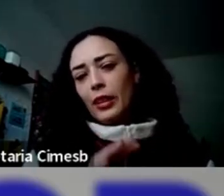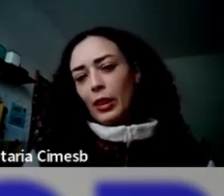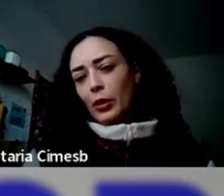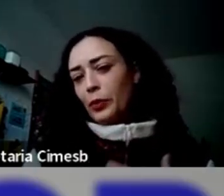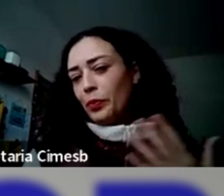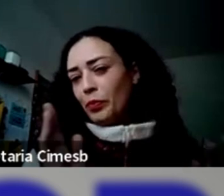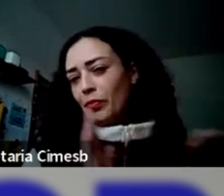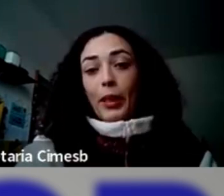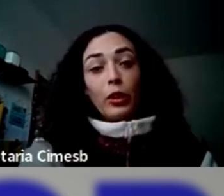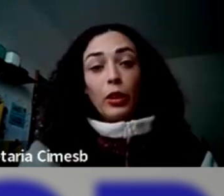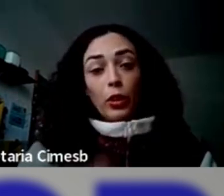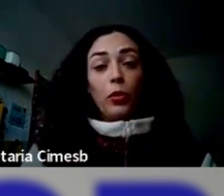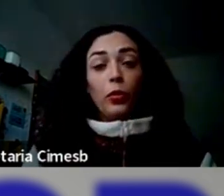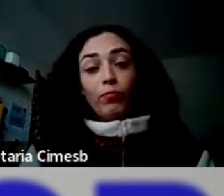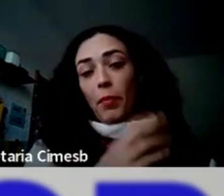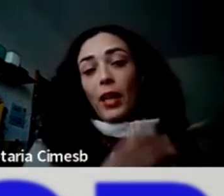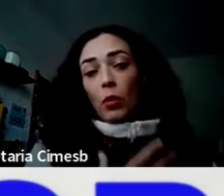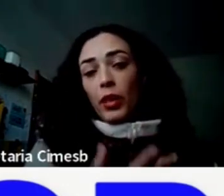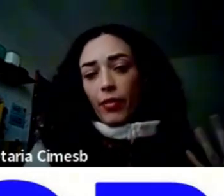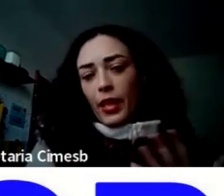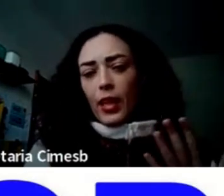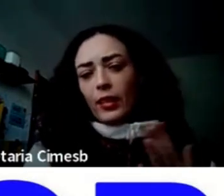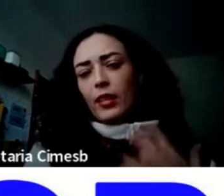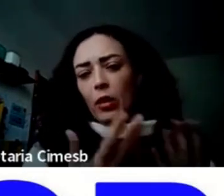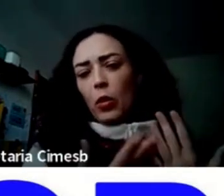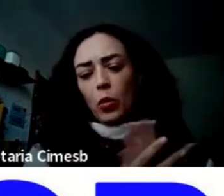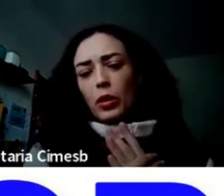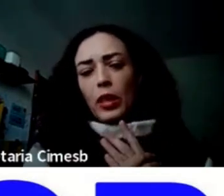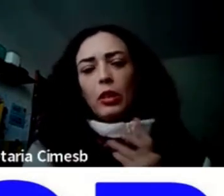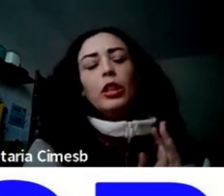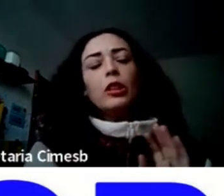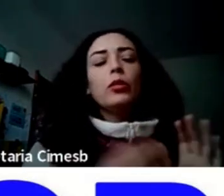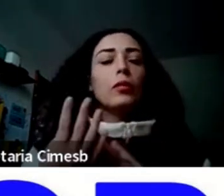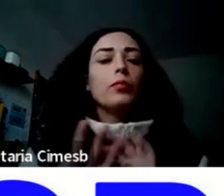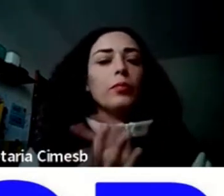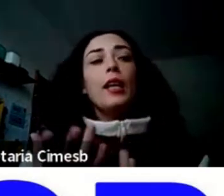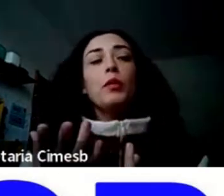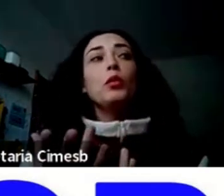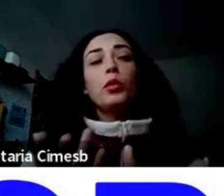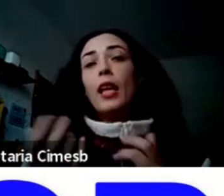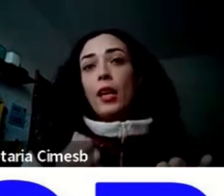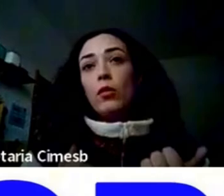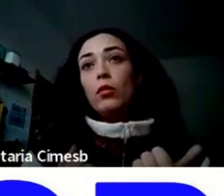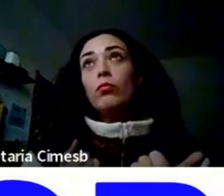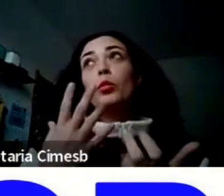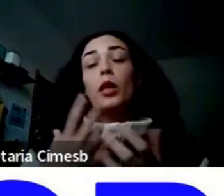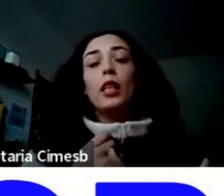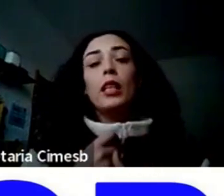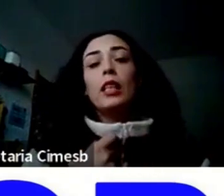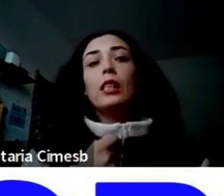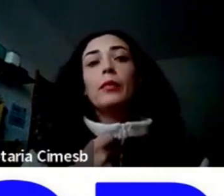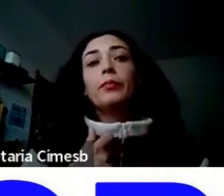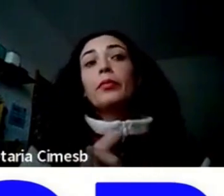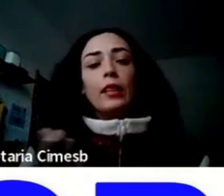olfato, visão, mas a gente não trabalha como deveria esses 5 sentidos. É igual um cego,